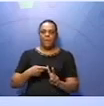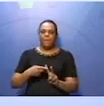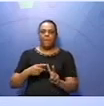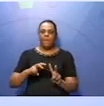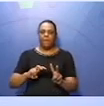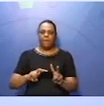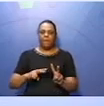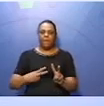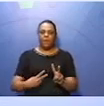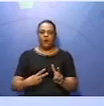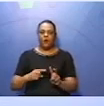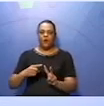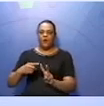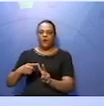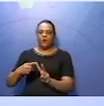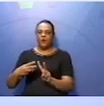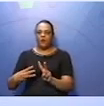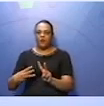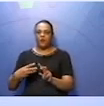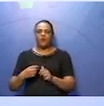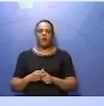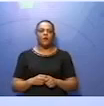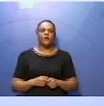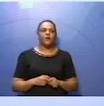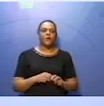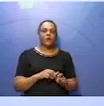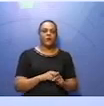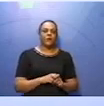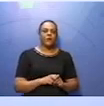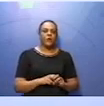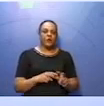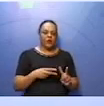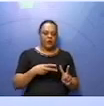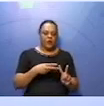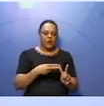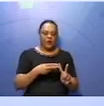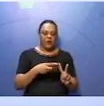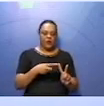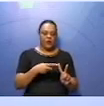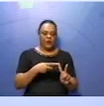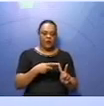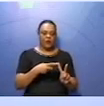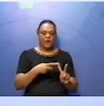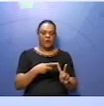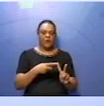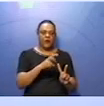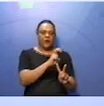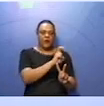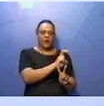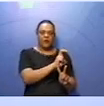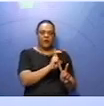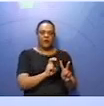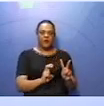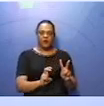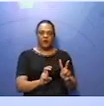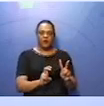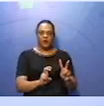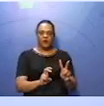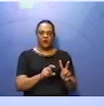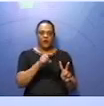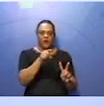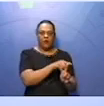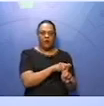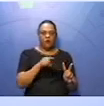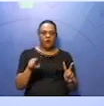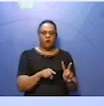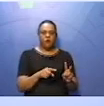raiz quinta de 3. O único que vai dar para simplificar o índice com expoente é esse,